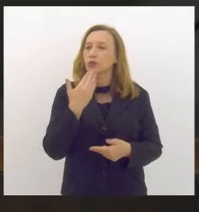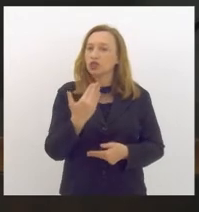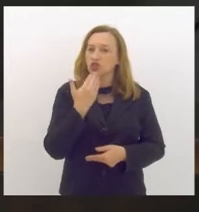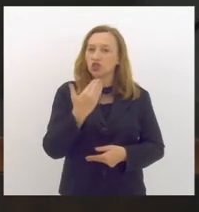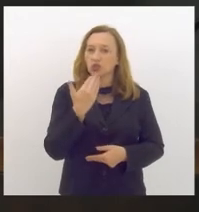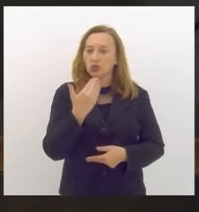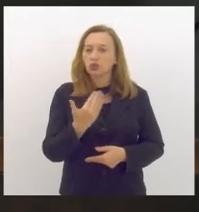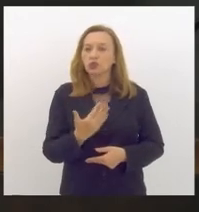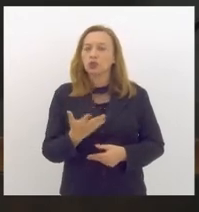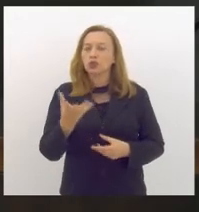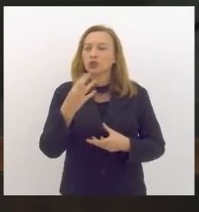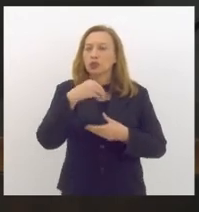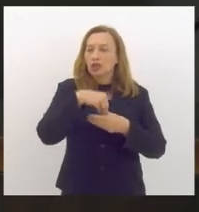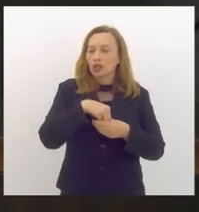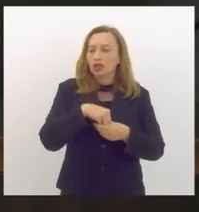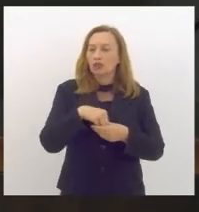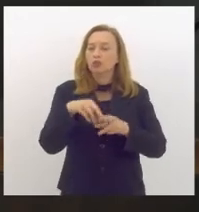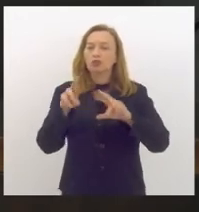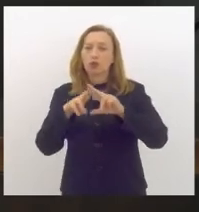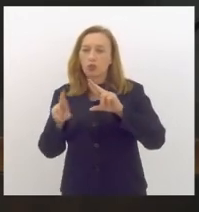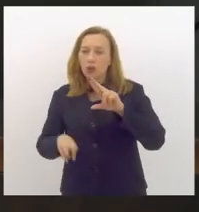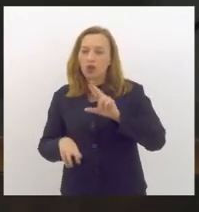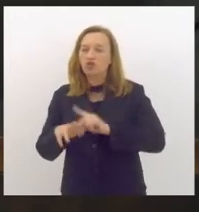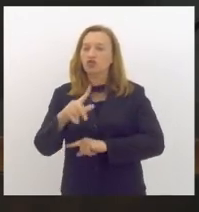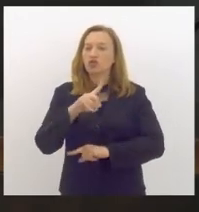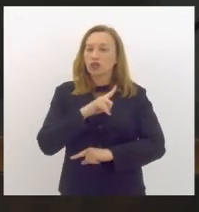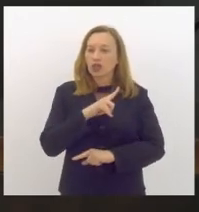solicitações. Dentro da UERJ tem